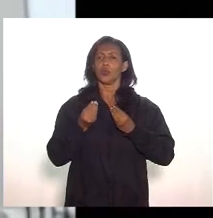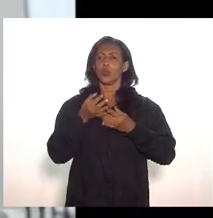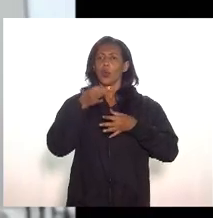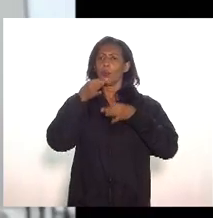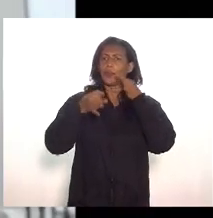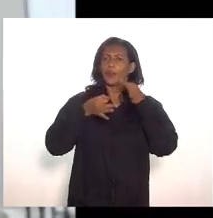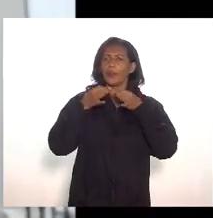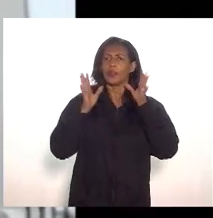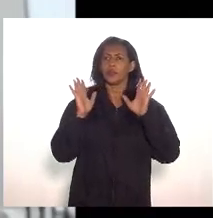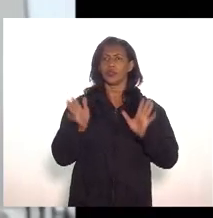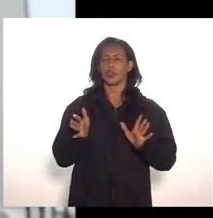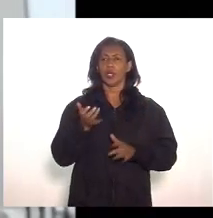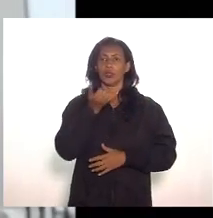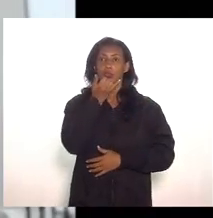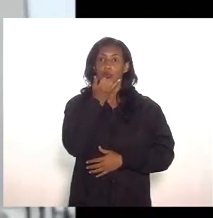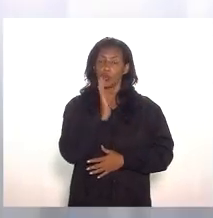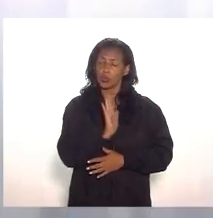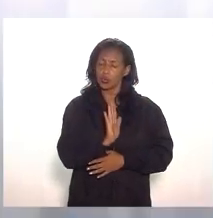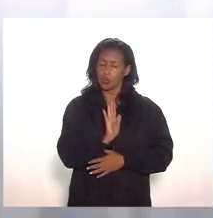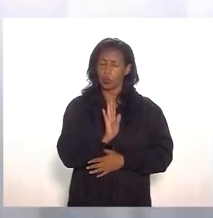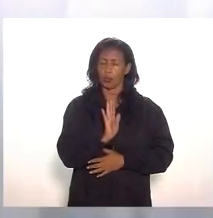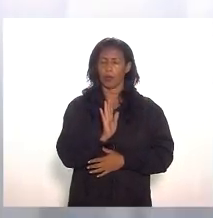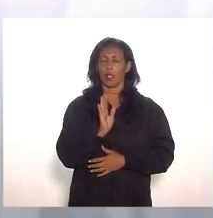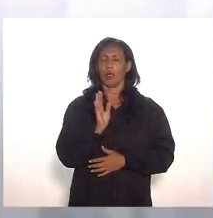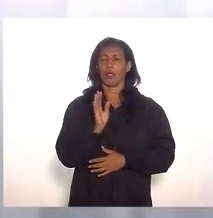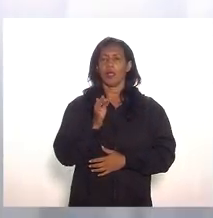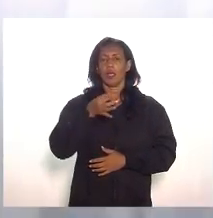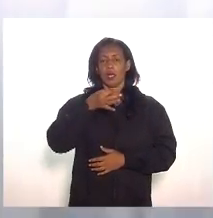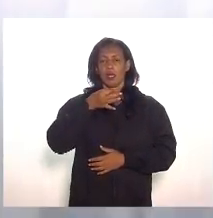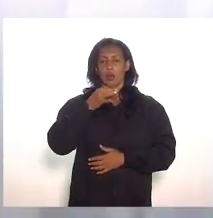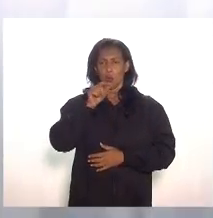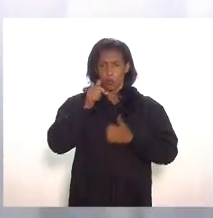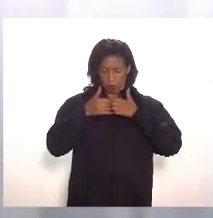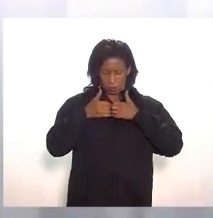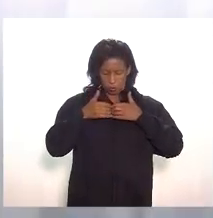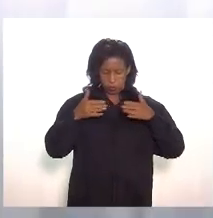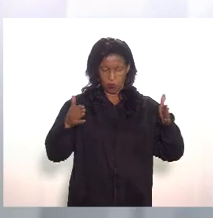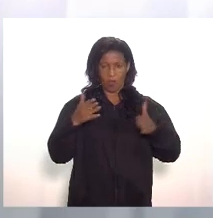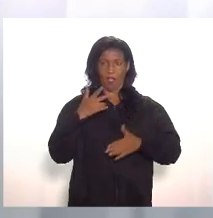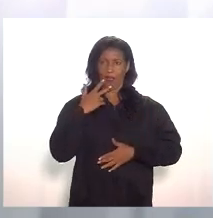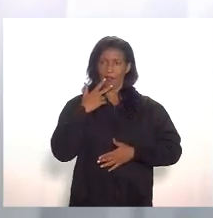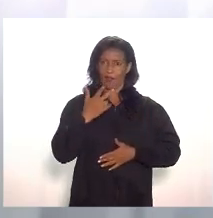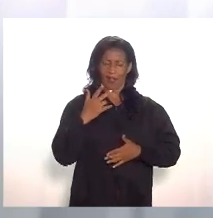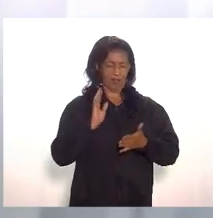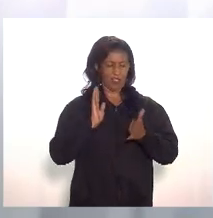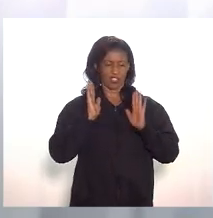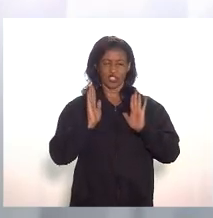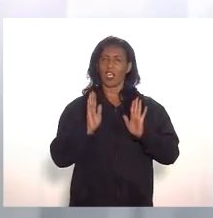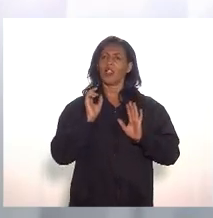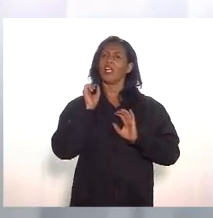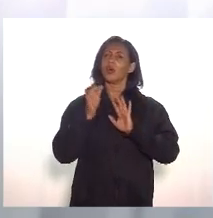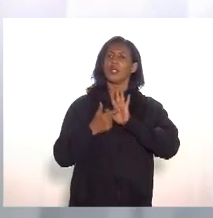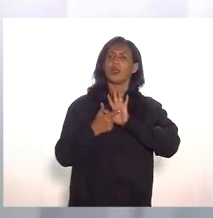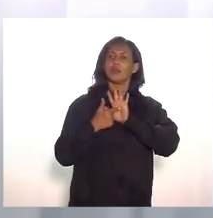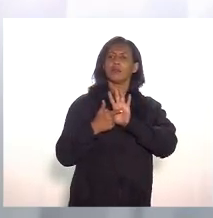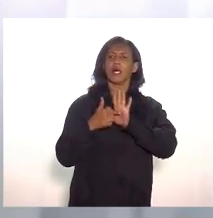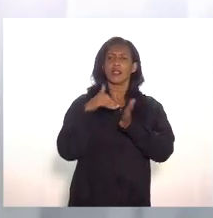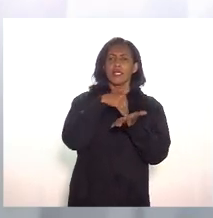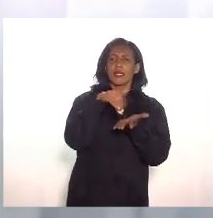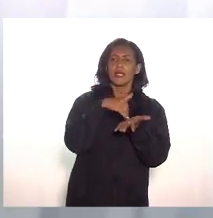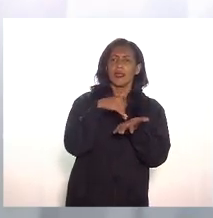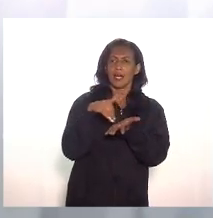discutido. Desculpa, o que foi trazido aqui na abertura da sessão era exatamente a posição das secretarias. E